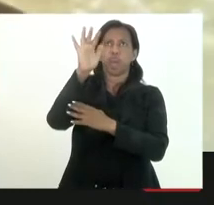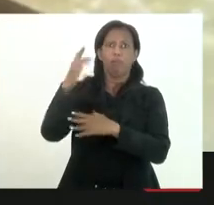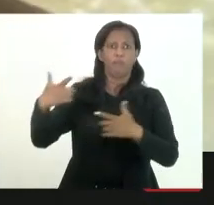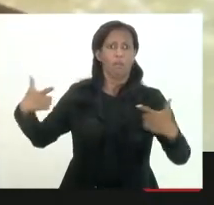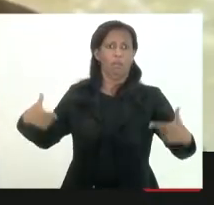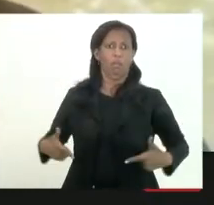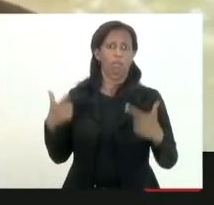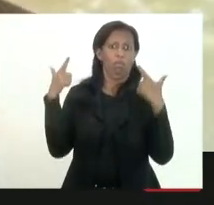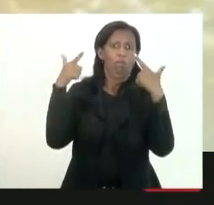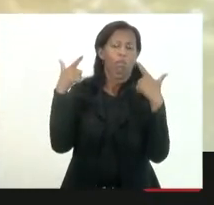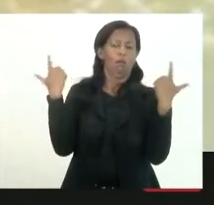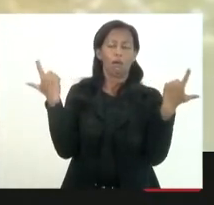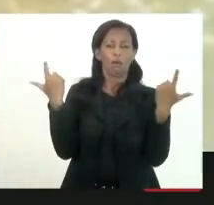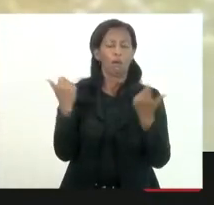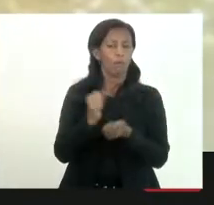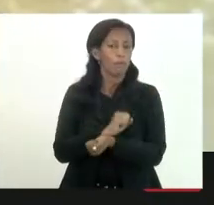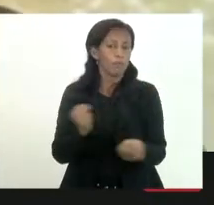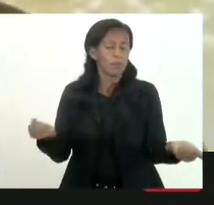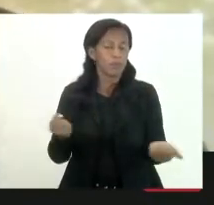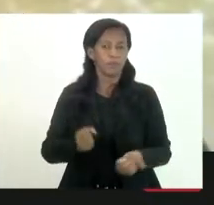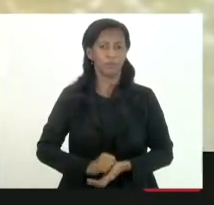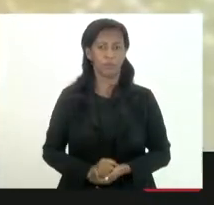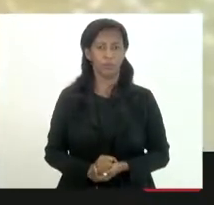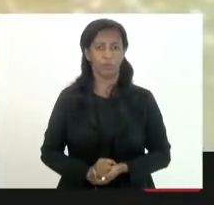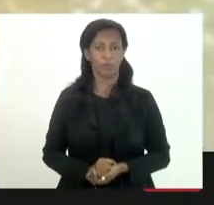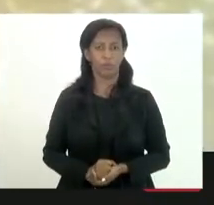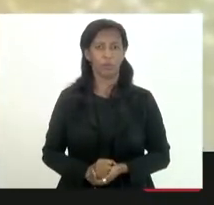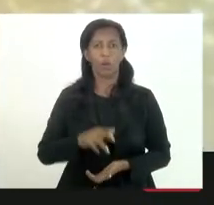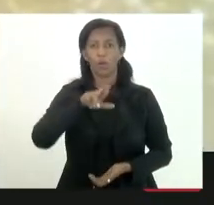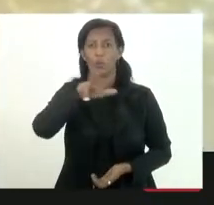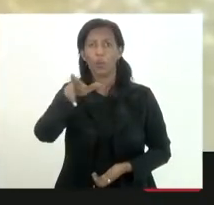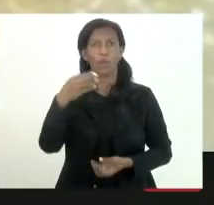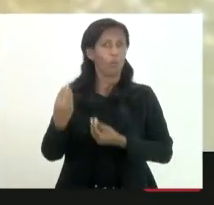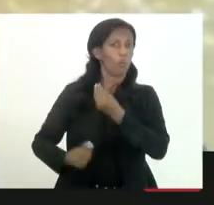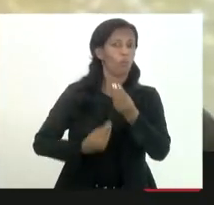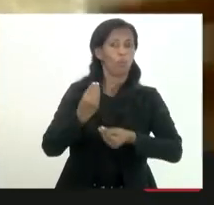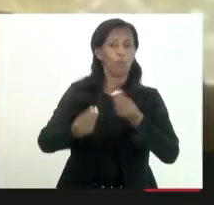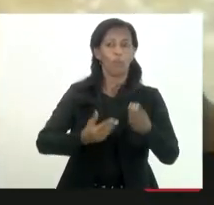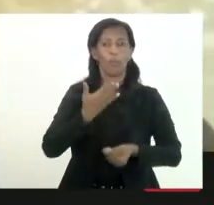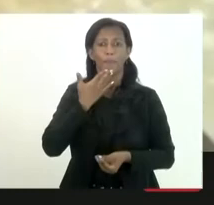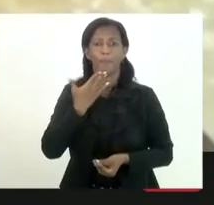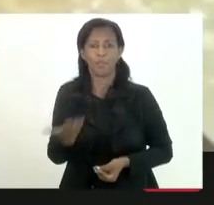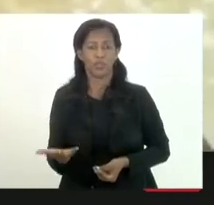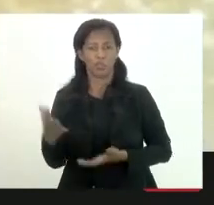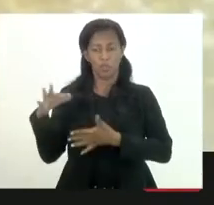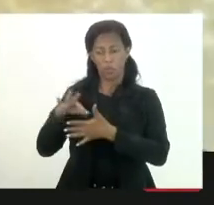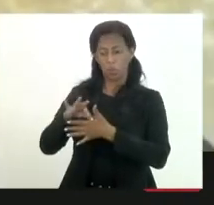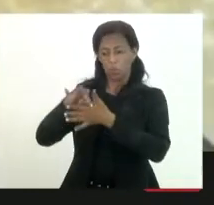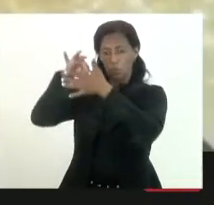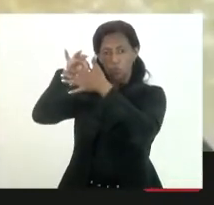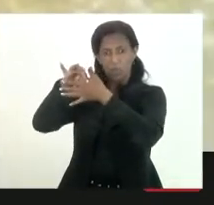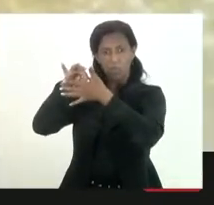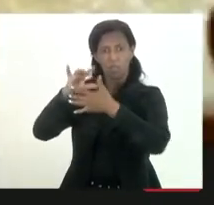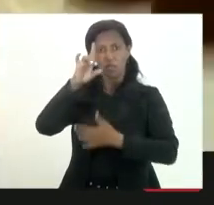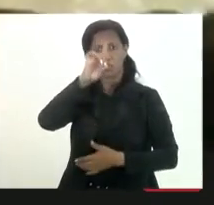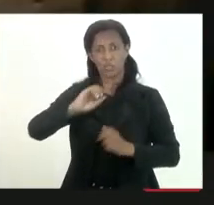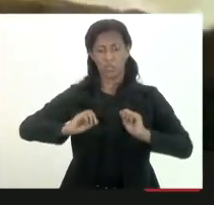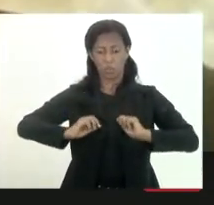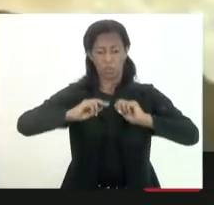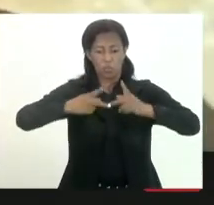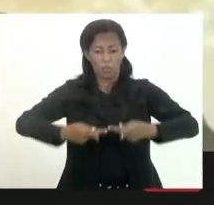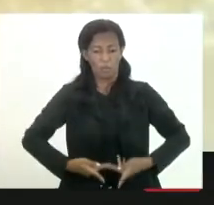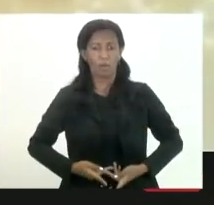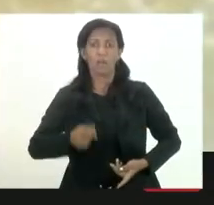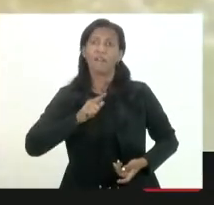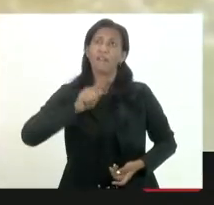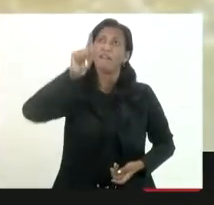disso? Incrível. Não há como pedir a qualquer representante da área de direitos humanos, vai lá, sobe